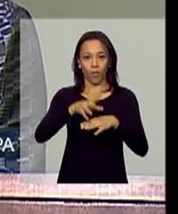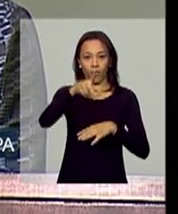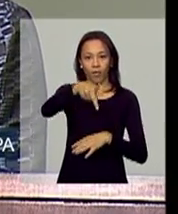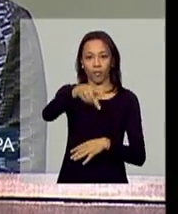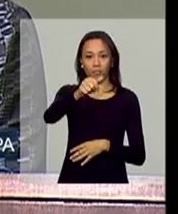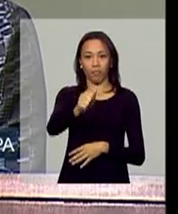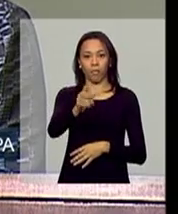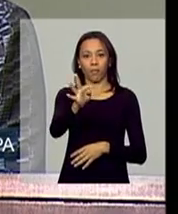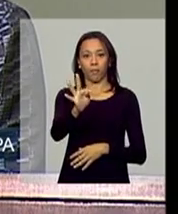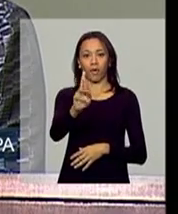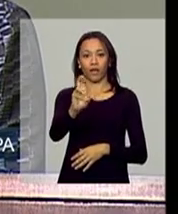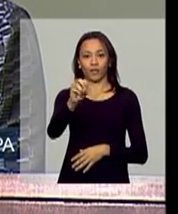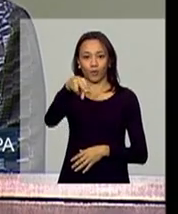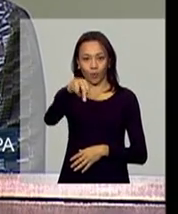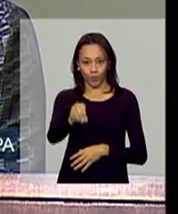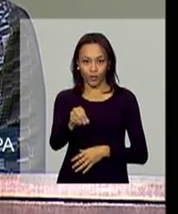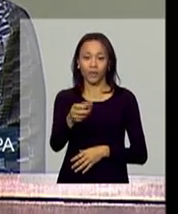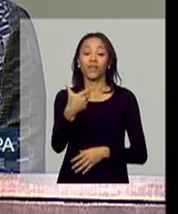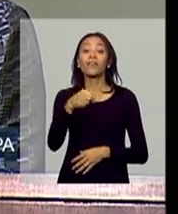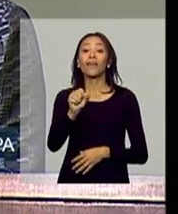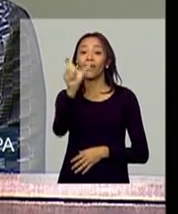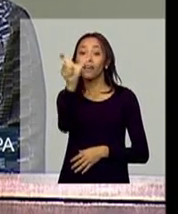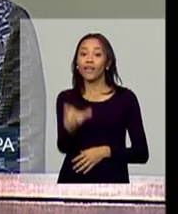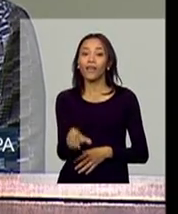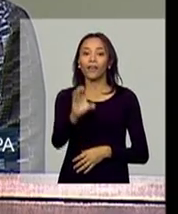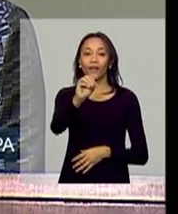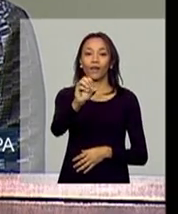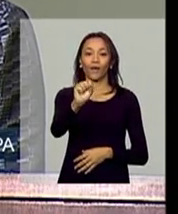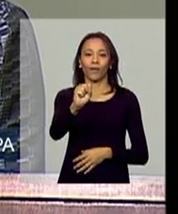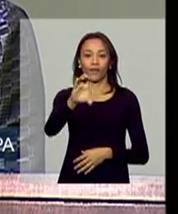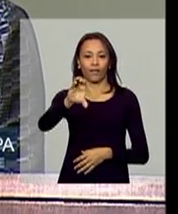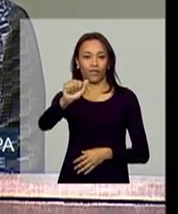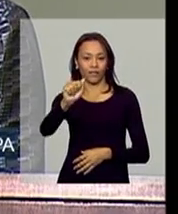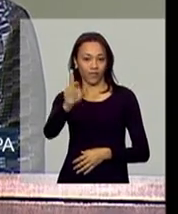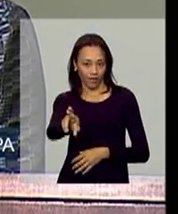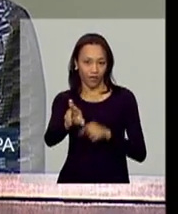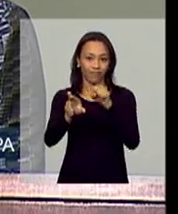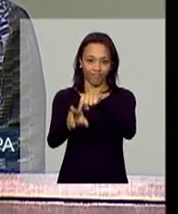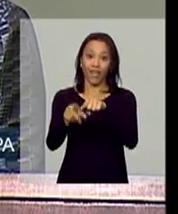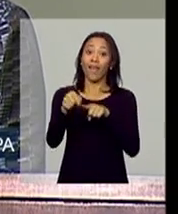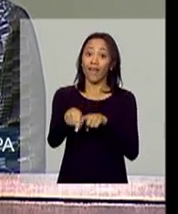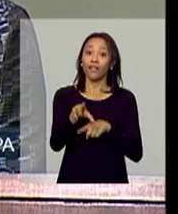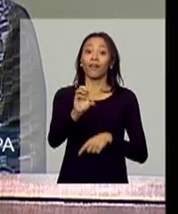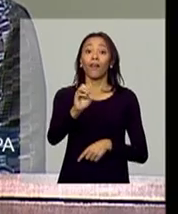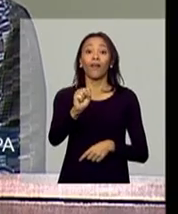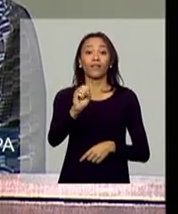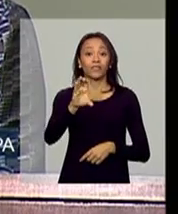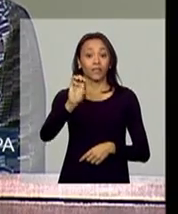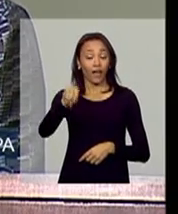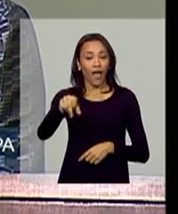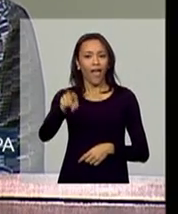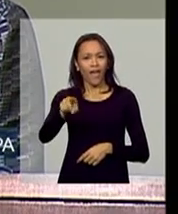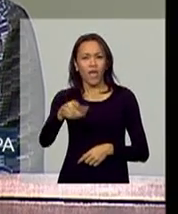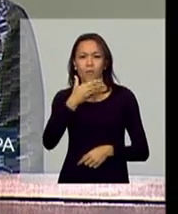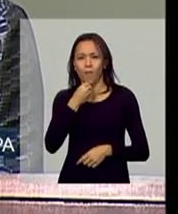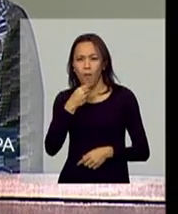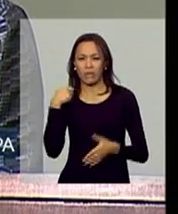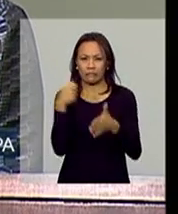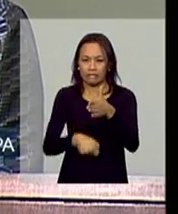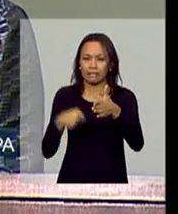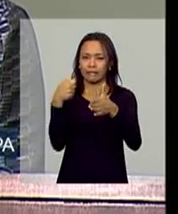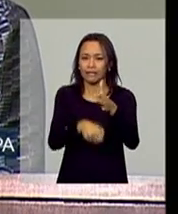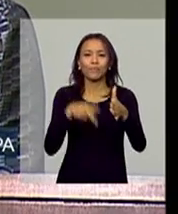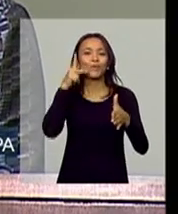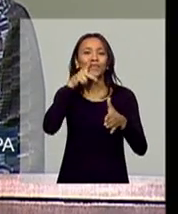figura extraordinária, que foi Oscar Niemeyer. Oscar Niemeyer, militante político desse